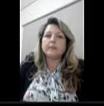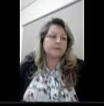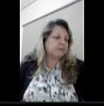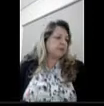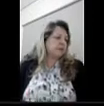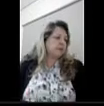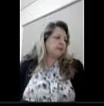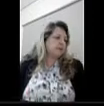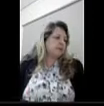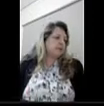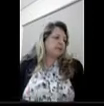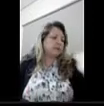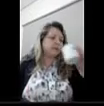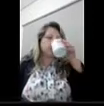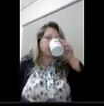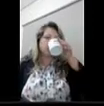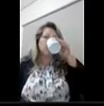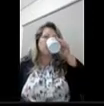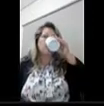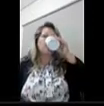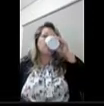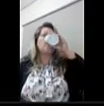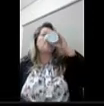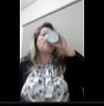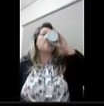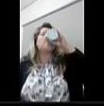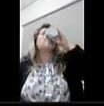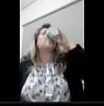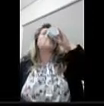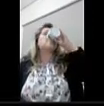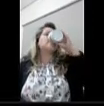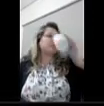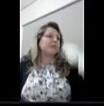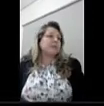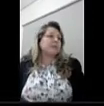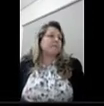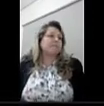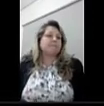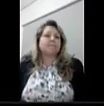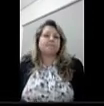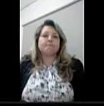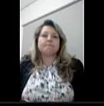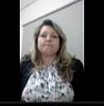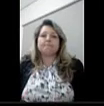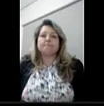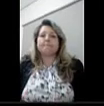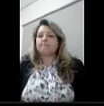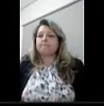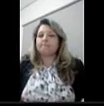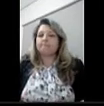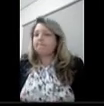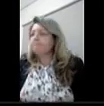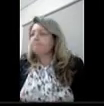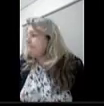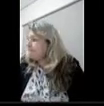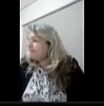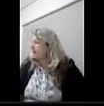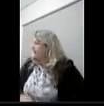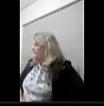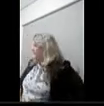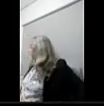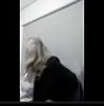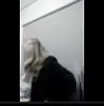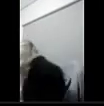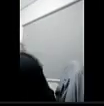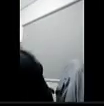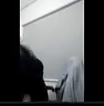utilize corretores para conseguir escrever corretamente, já que a gente sabe que é uma dificuldade que é inerente ao transtorno, né, e